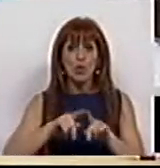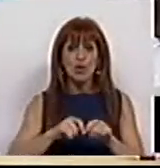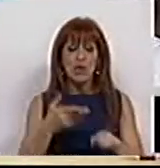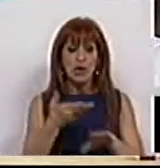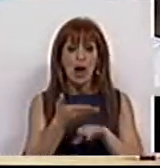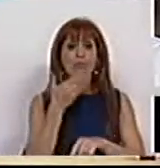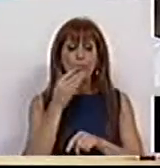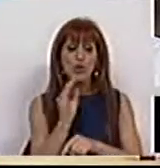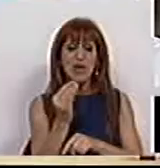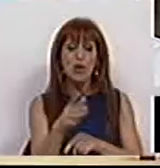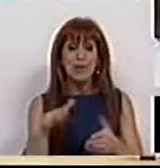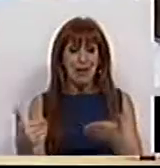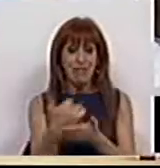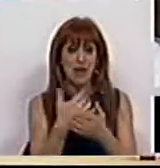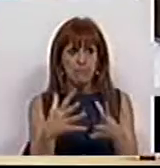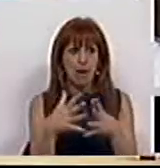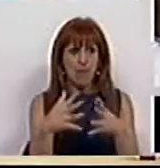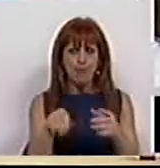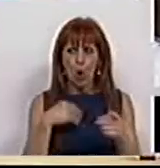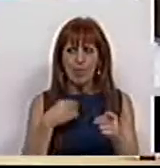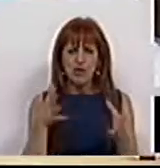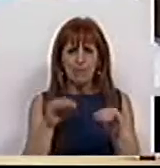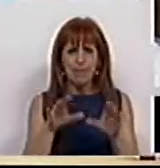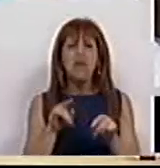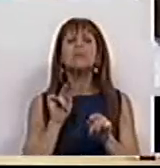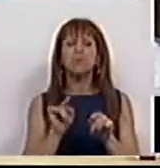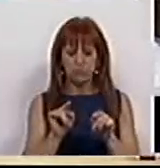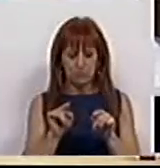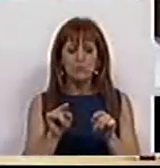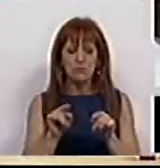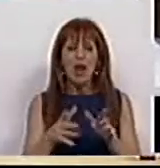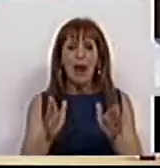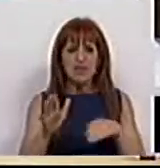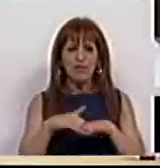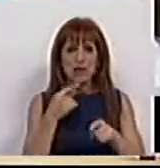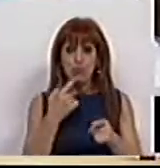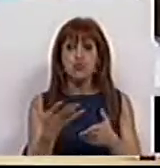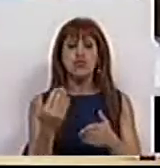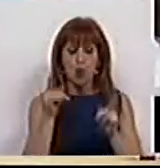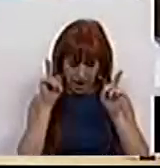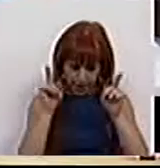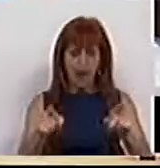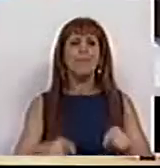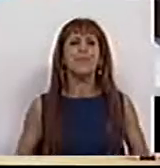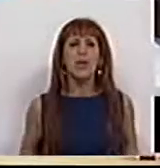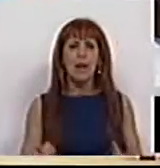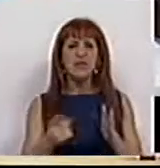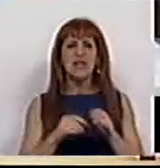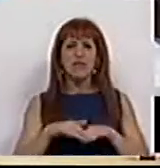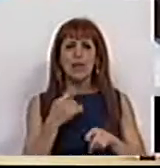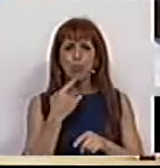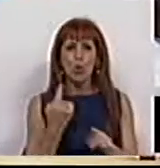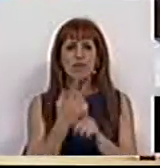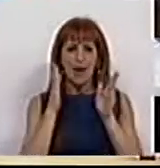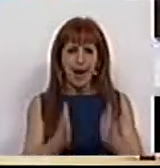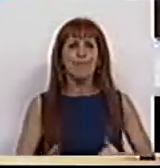abusos sexuais de menores são dados cada vez mais preocupantes, são. Se é preciso fazer muita coisa, é preciso fazer muita